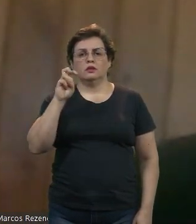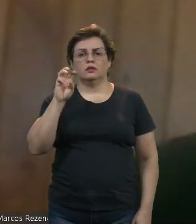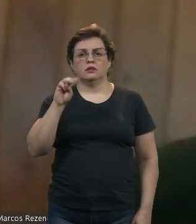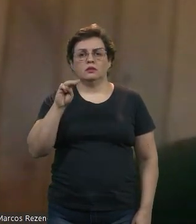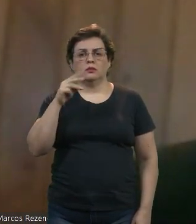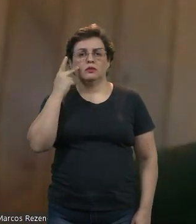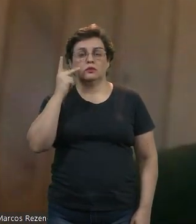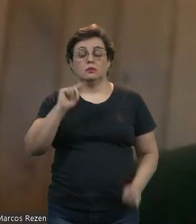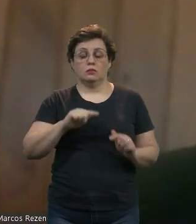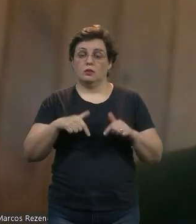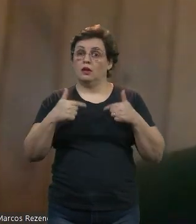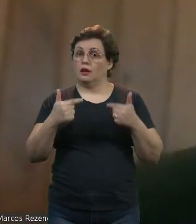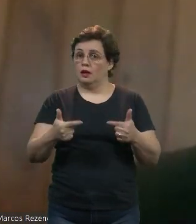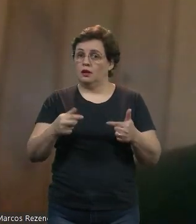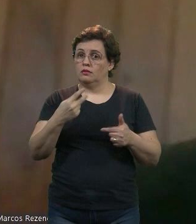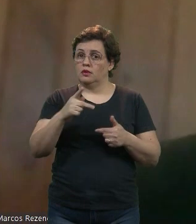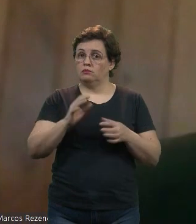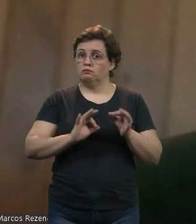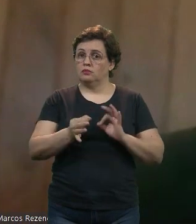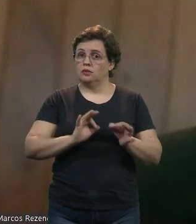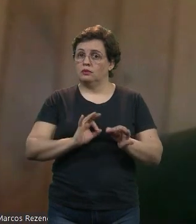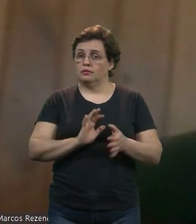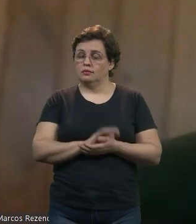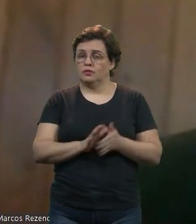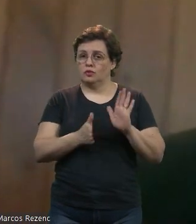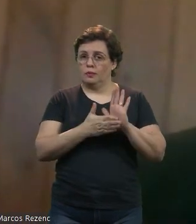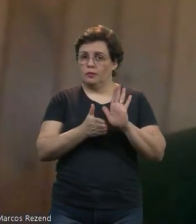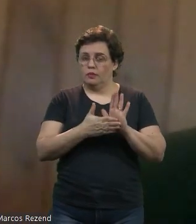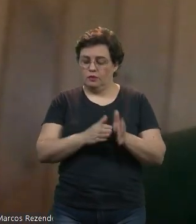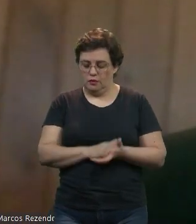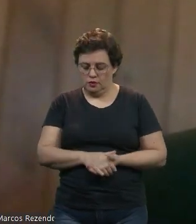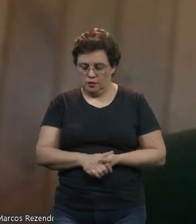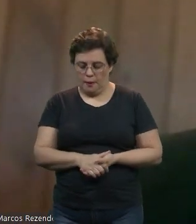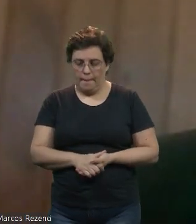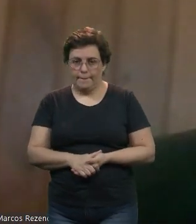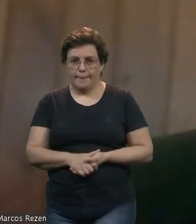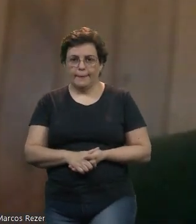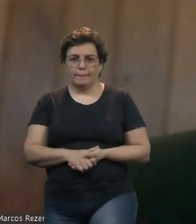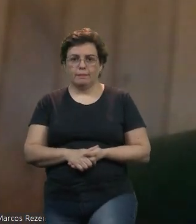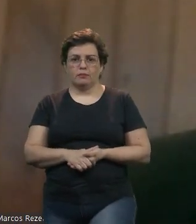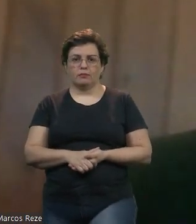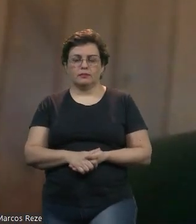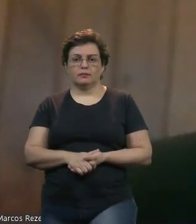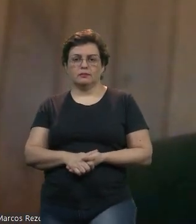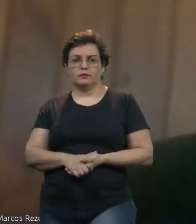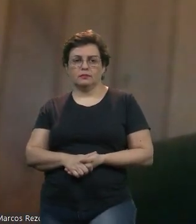5 minutos para defender a sua propositura.